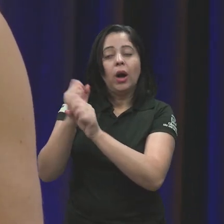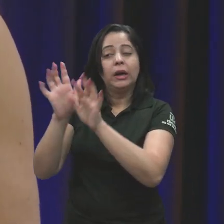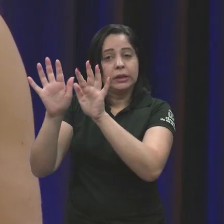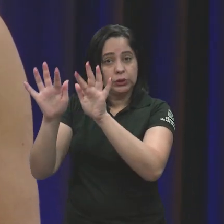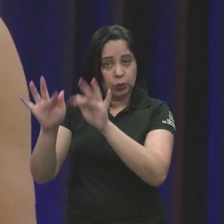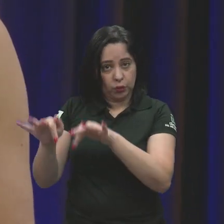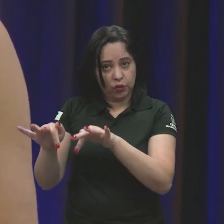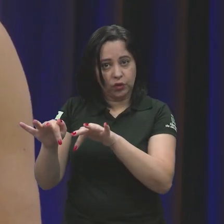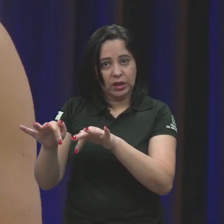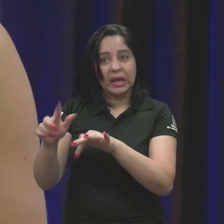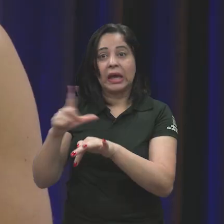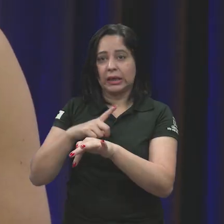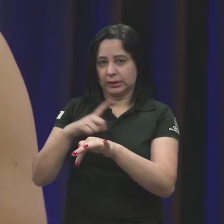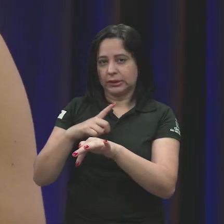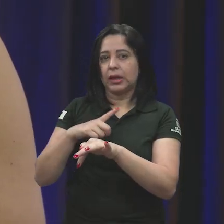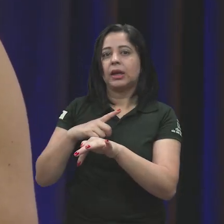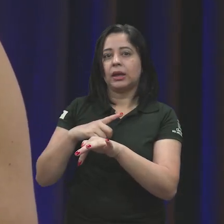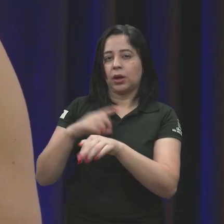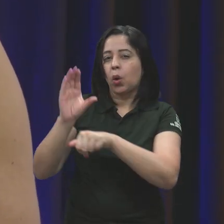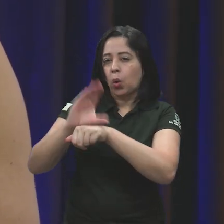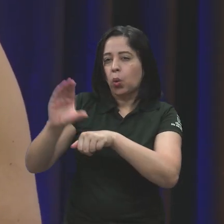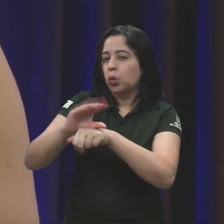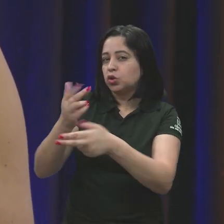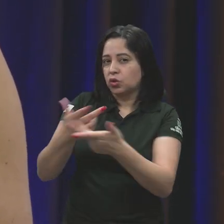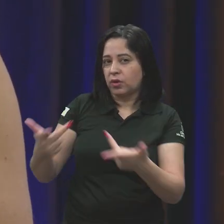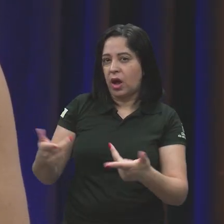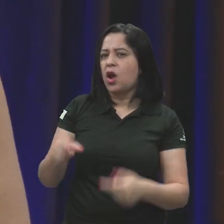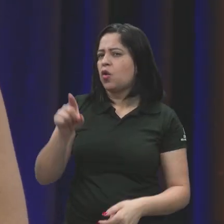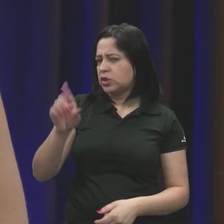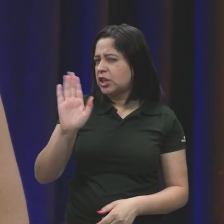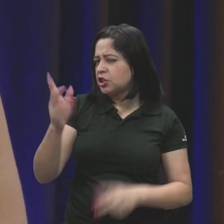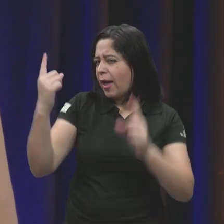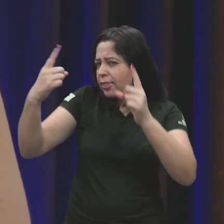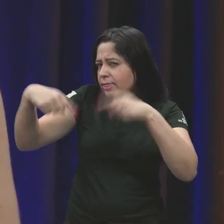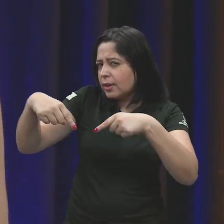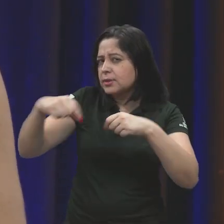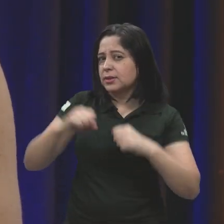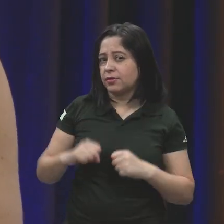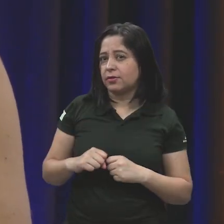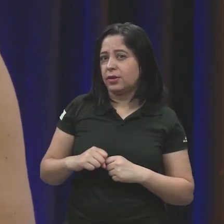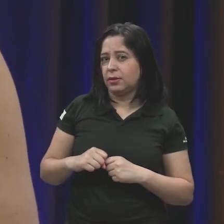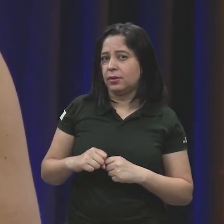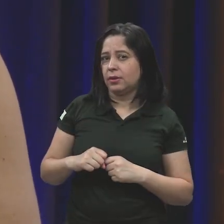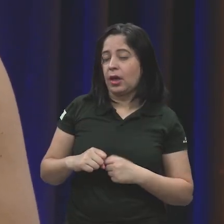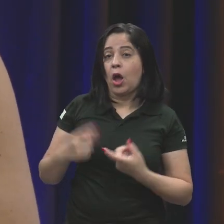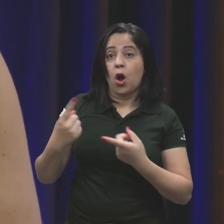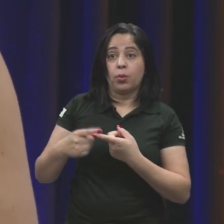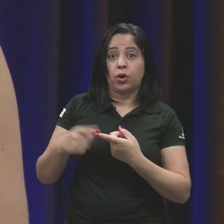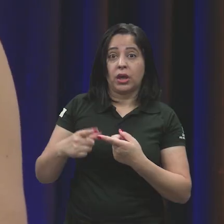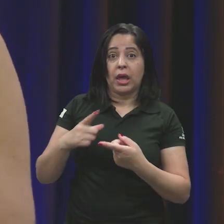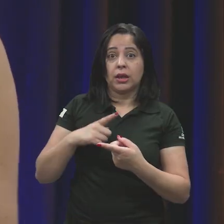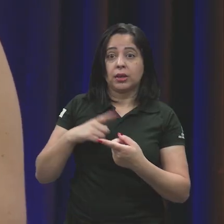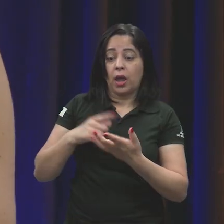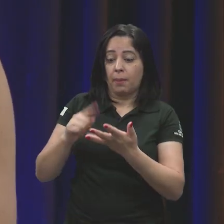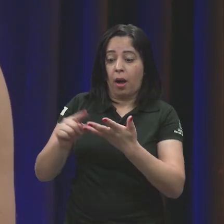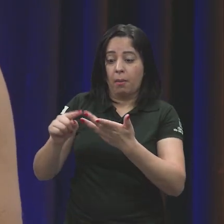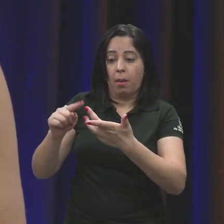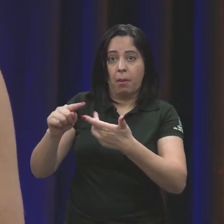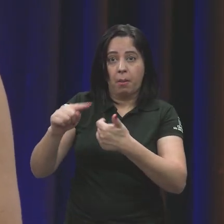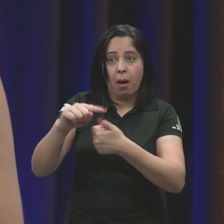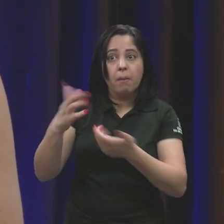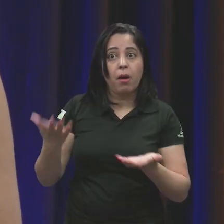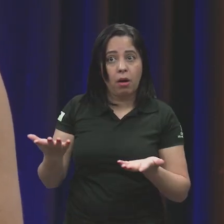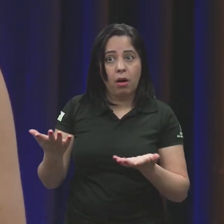esses cursos extracurriculares. Diz pra mim, você já enfrentou algum desafio por fazer tantas atividades? Porque cada uma acaba sendo, às vezes, em algum